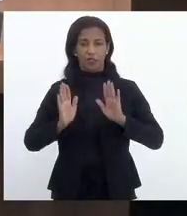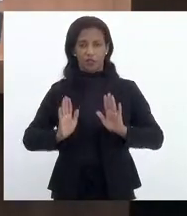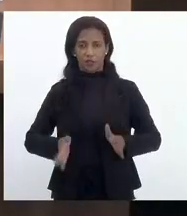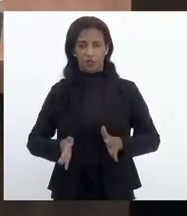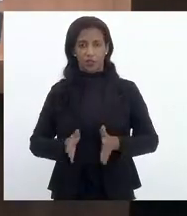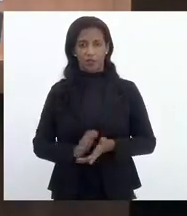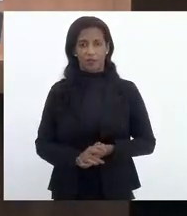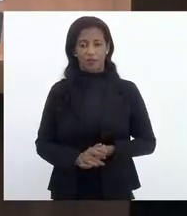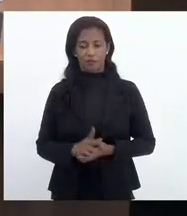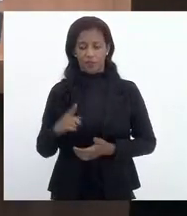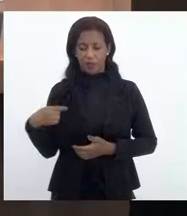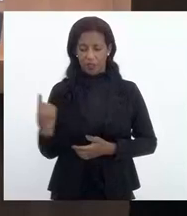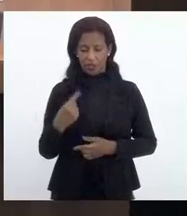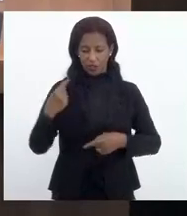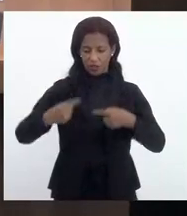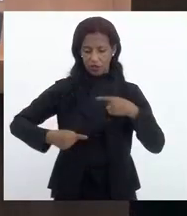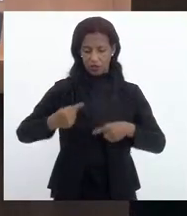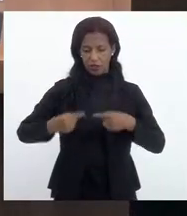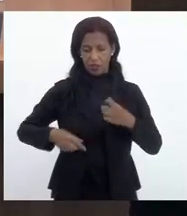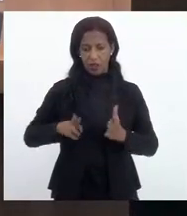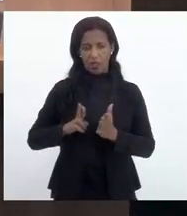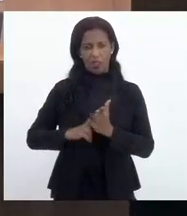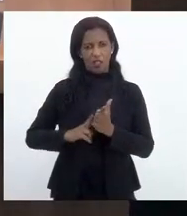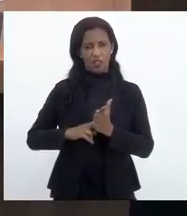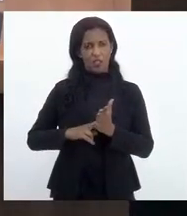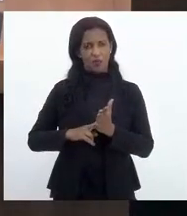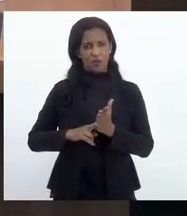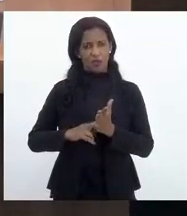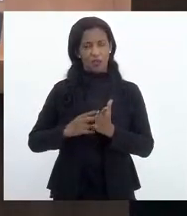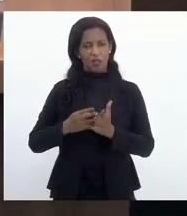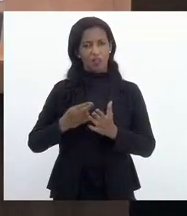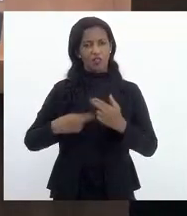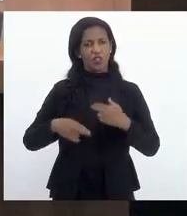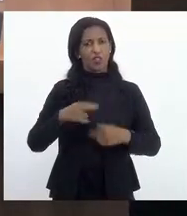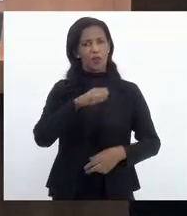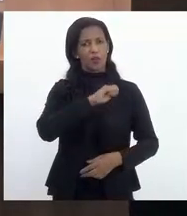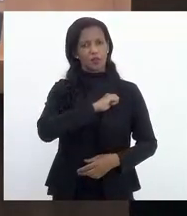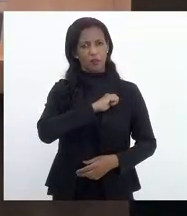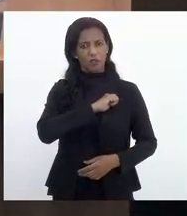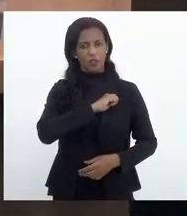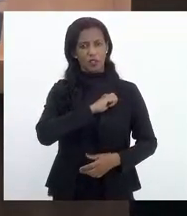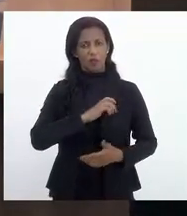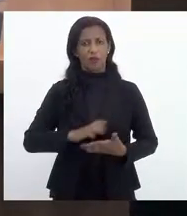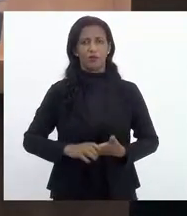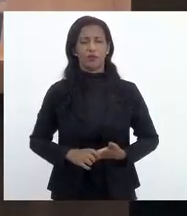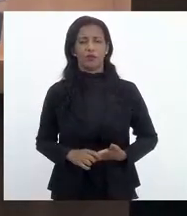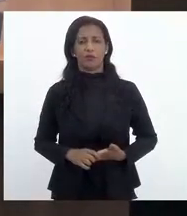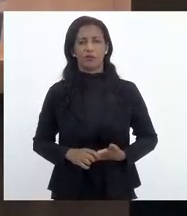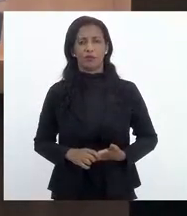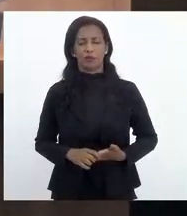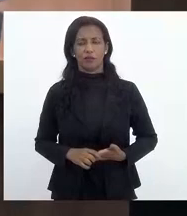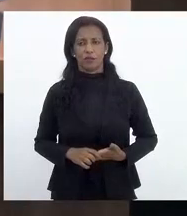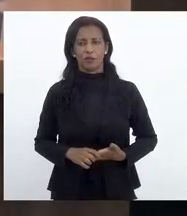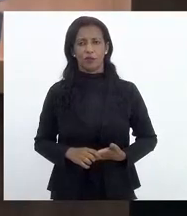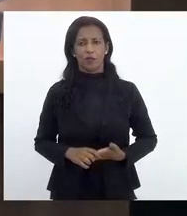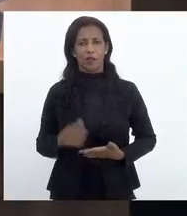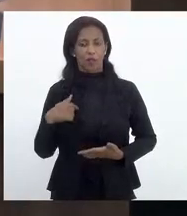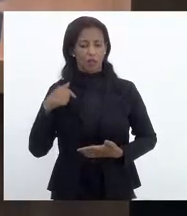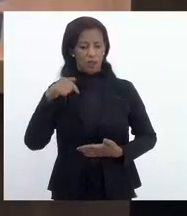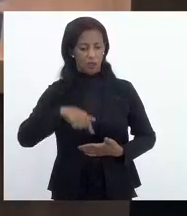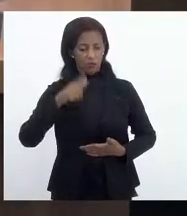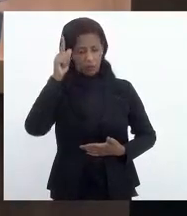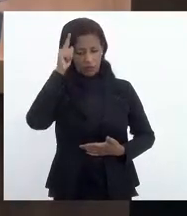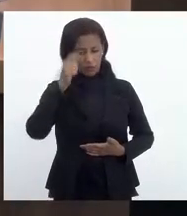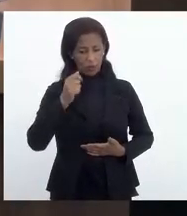a gente tá discutindo o regime de recuperação fiscal dentro dessa lógica eu estou aqui